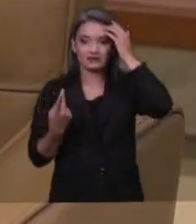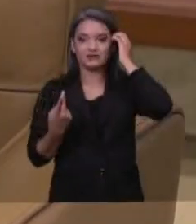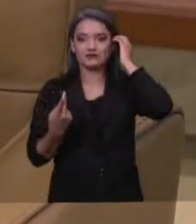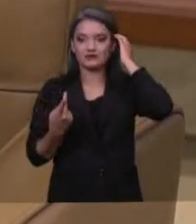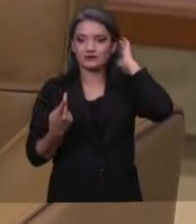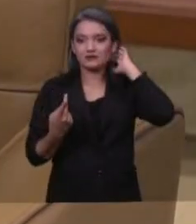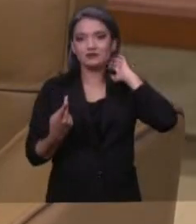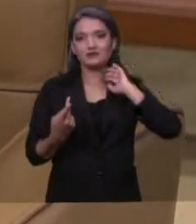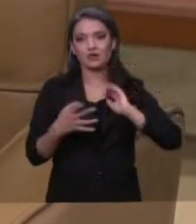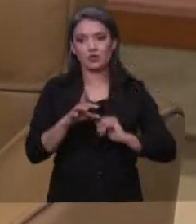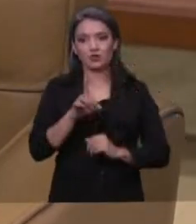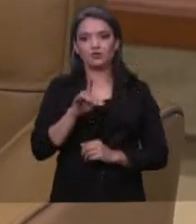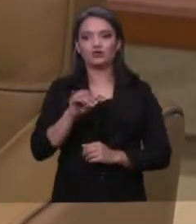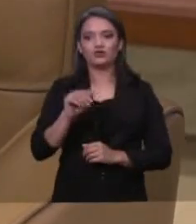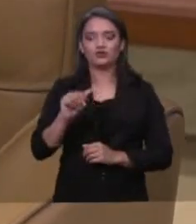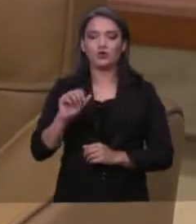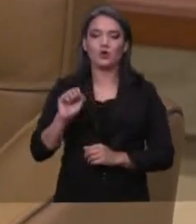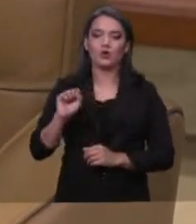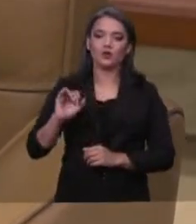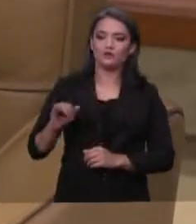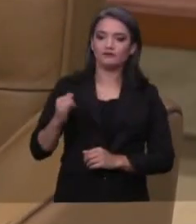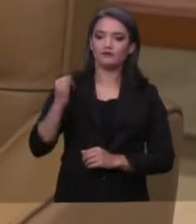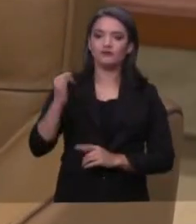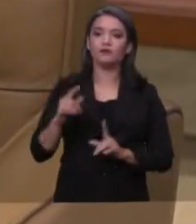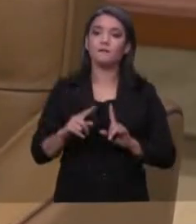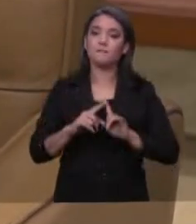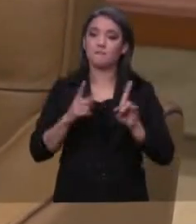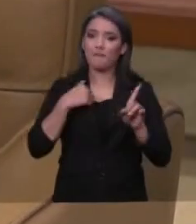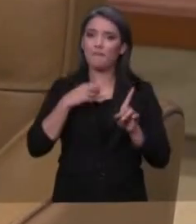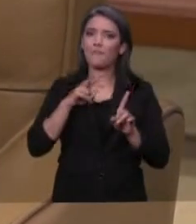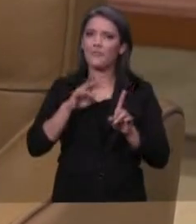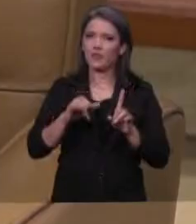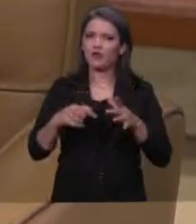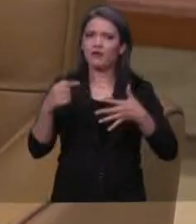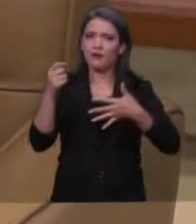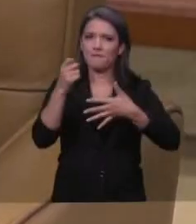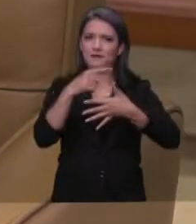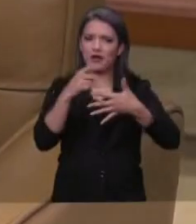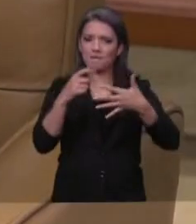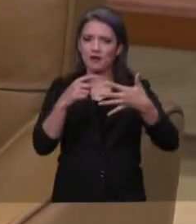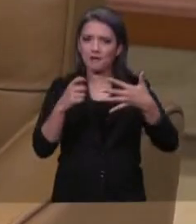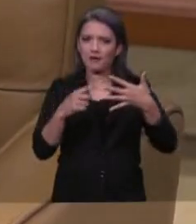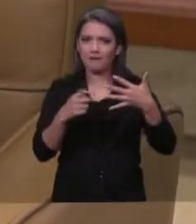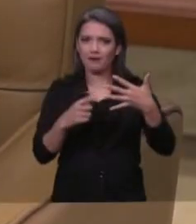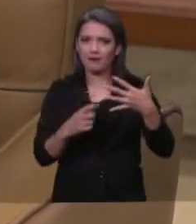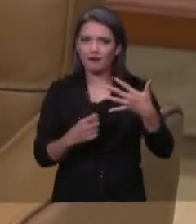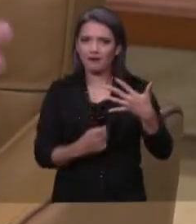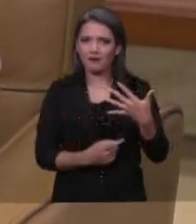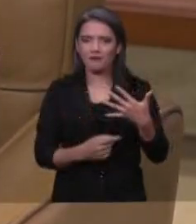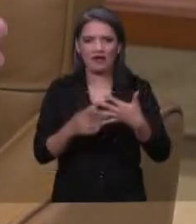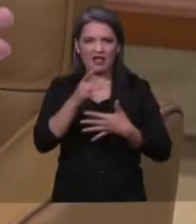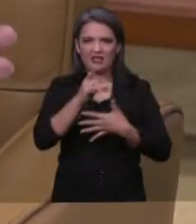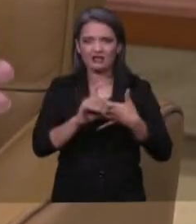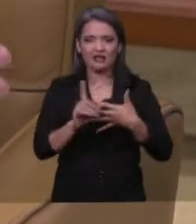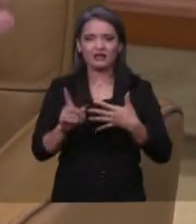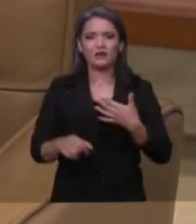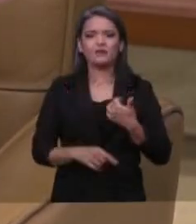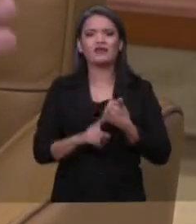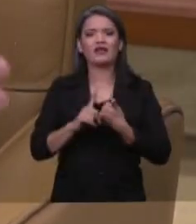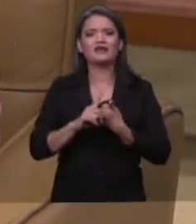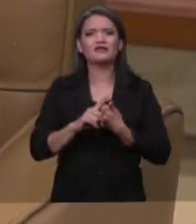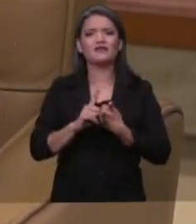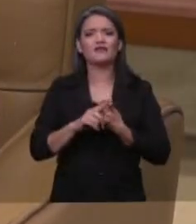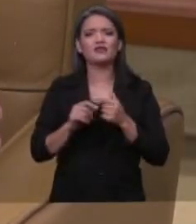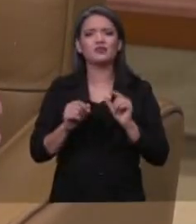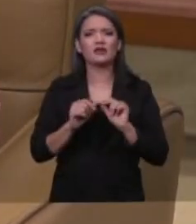janeiro. Mas eu vou também listá-los de maneira não precisa. Tentativa de explosão de